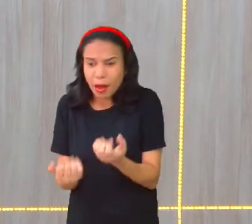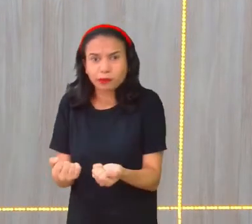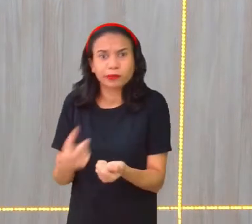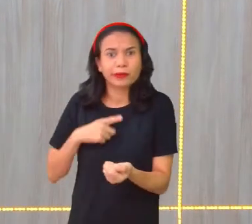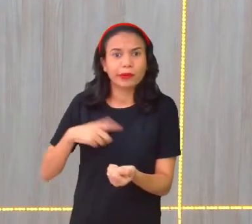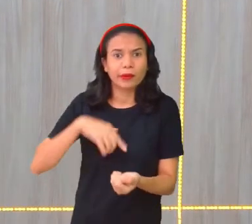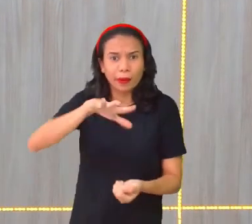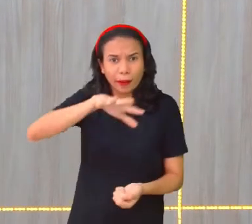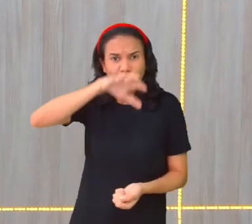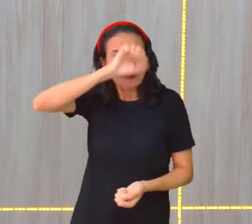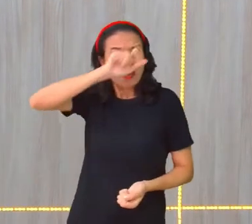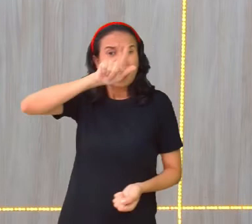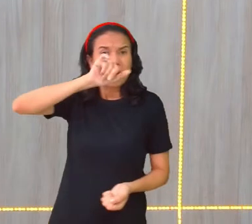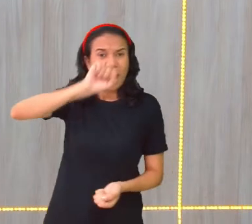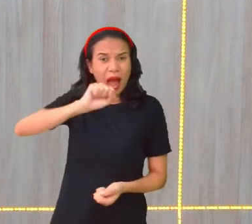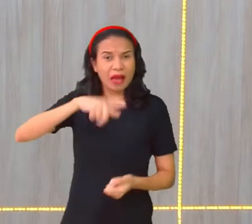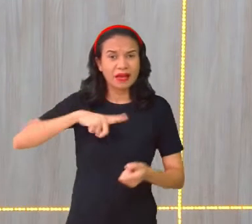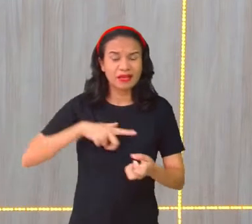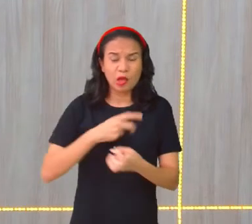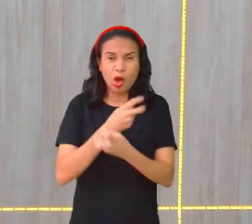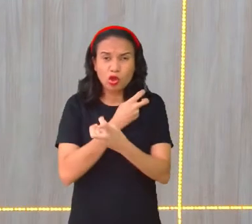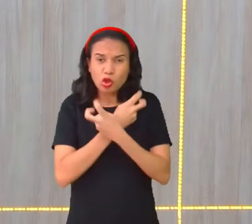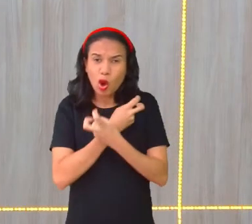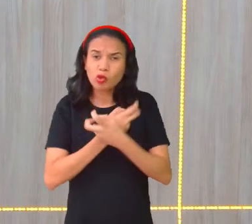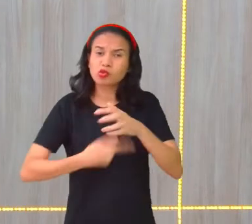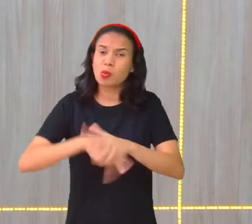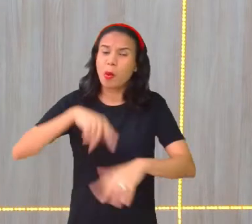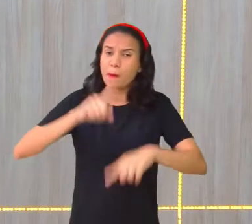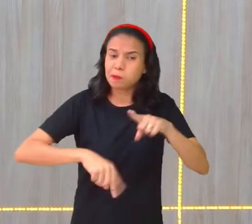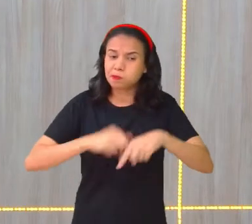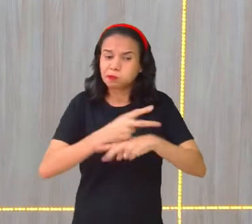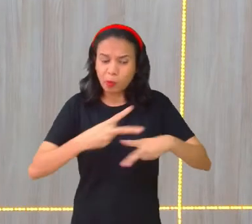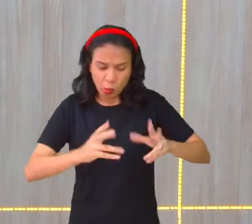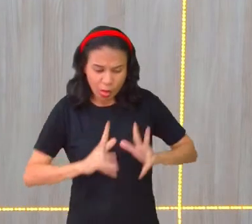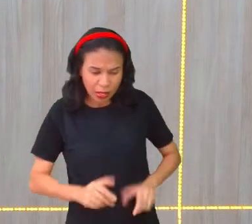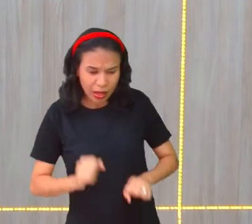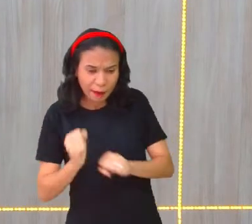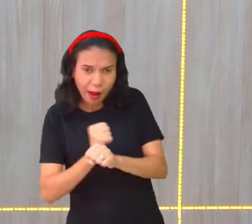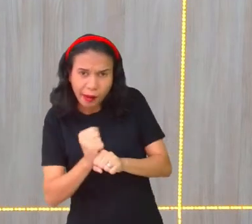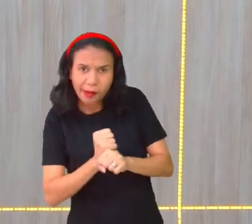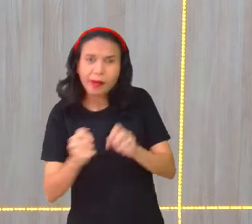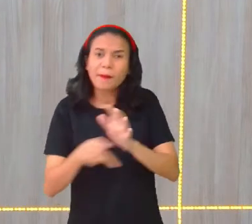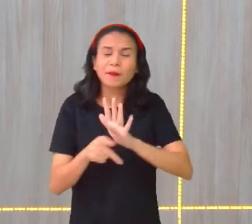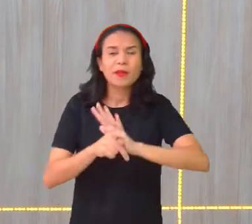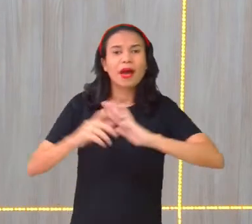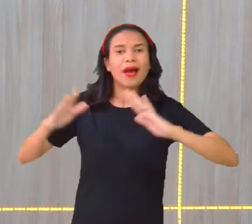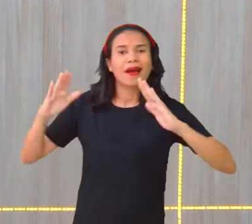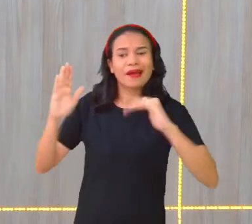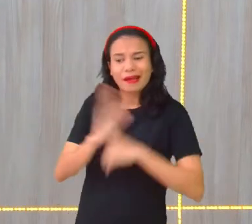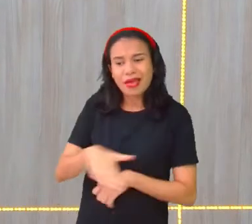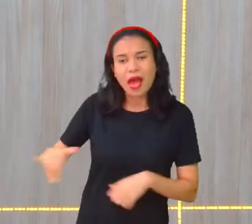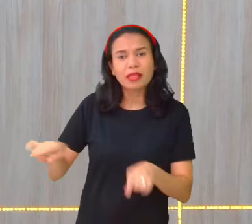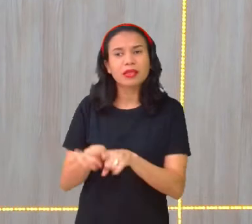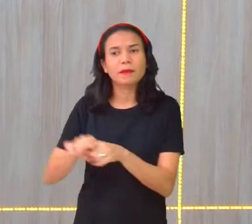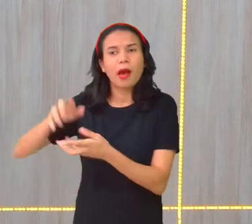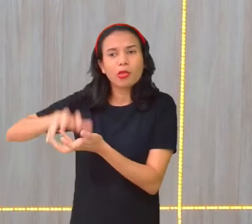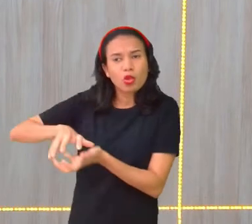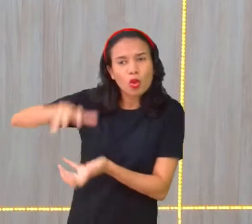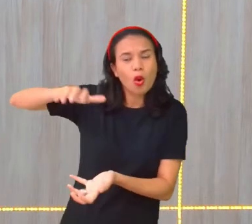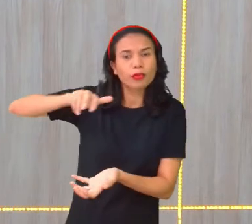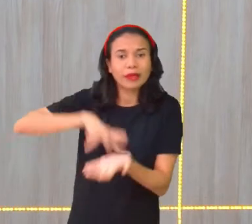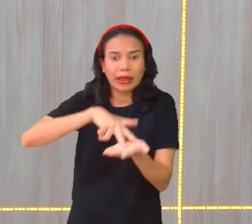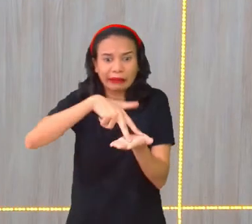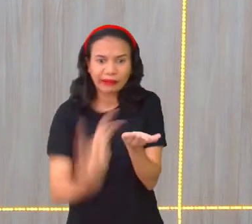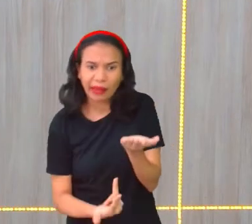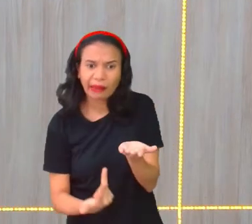inalação de gás, intoxicação aí por produtos de limpeza, né? Tanto para as crianças como para os idosos, né?